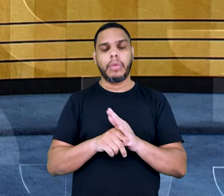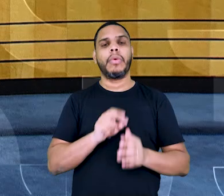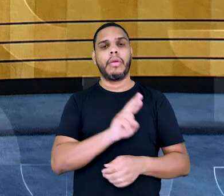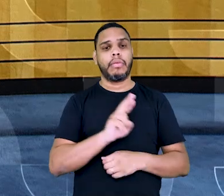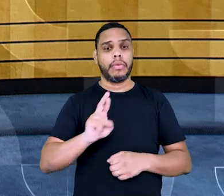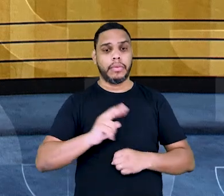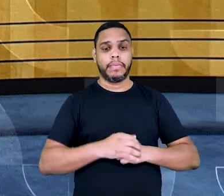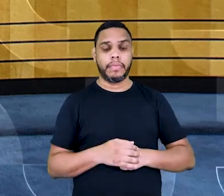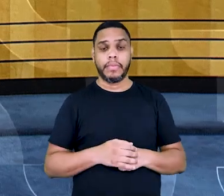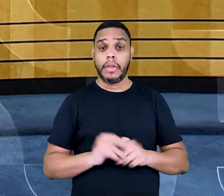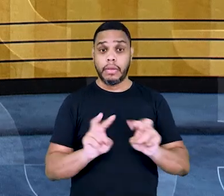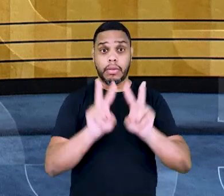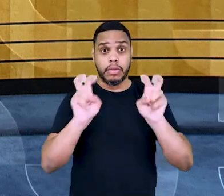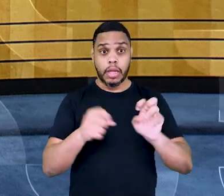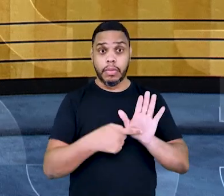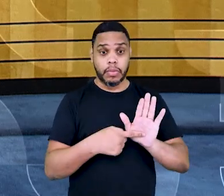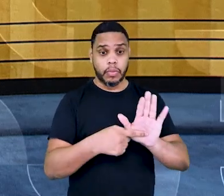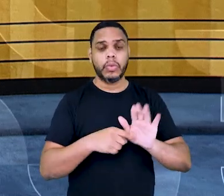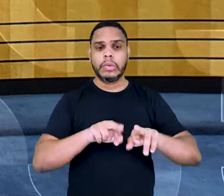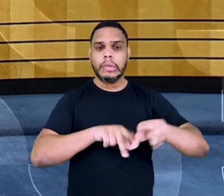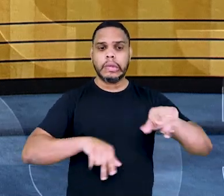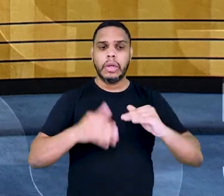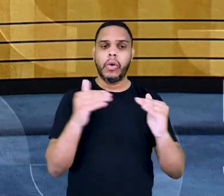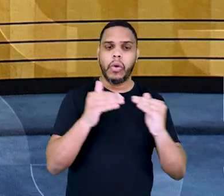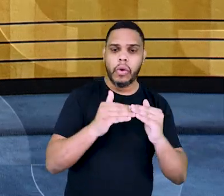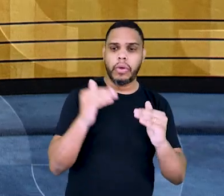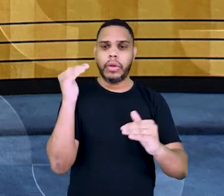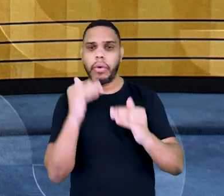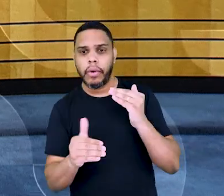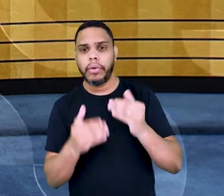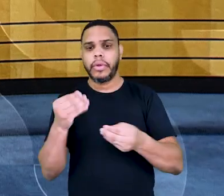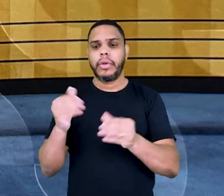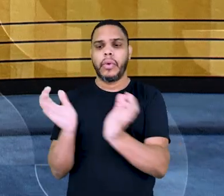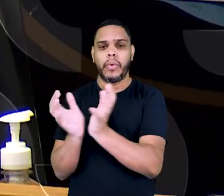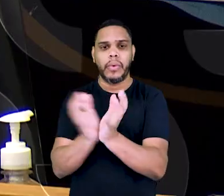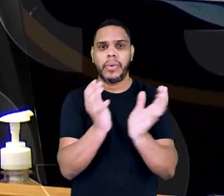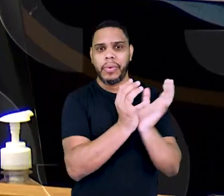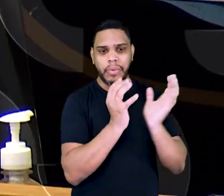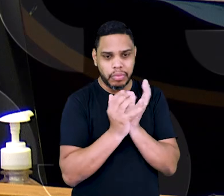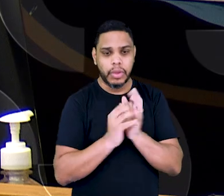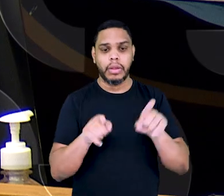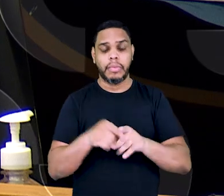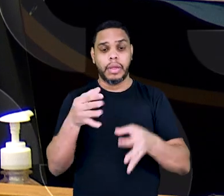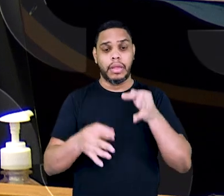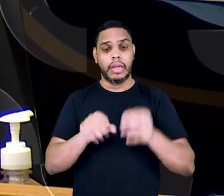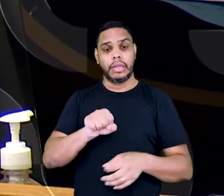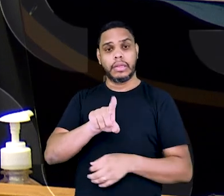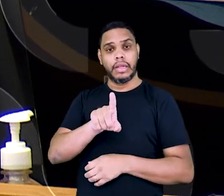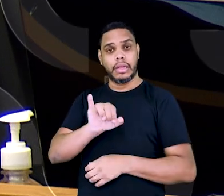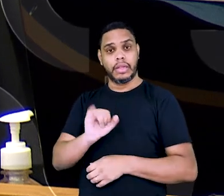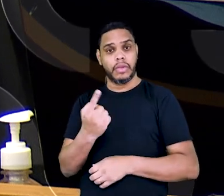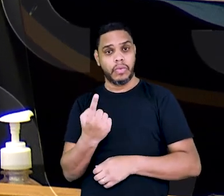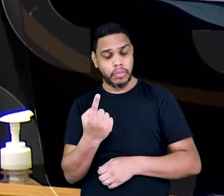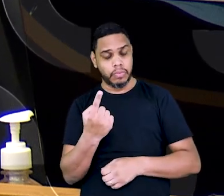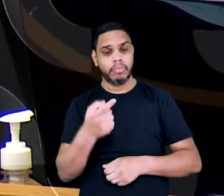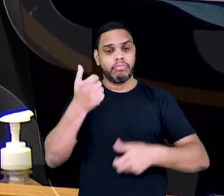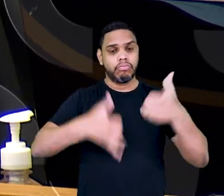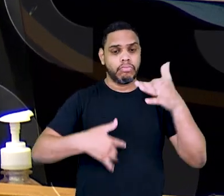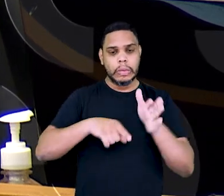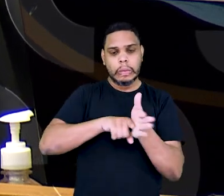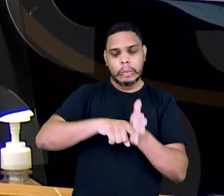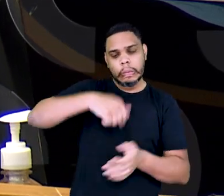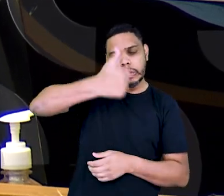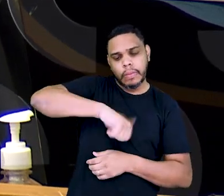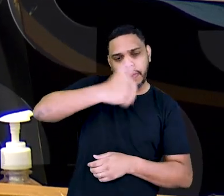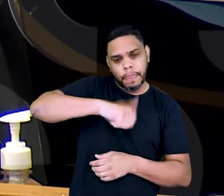As matérias apresentam divergência de entendimento entre as turmas e a seção 1 de dissídios individuais. A análise vai resultar